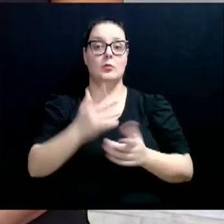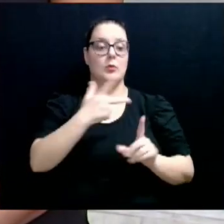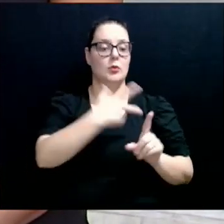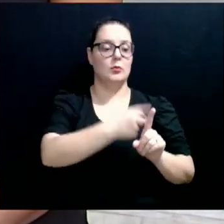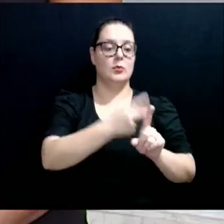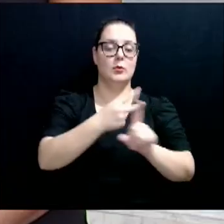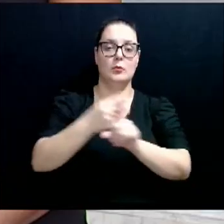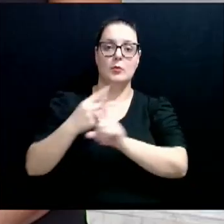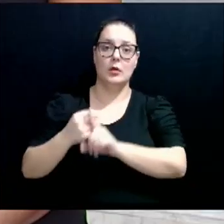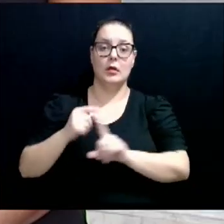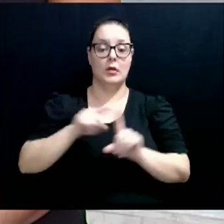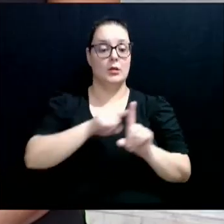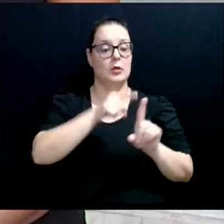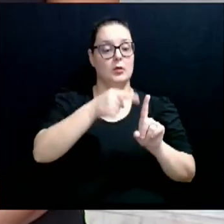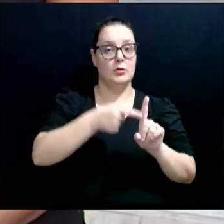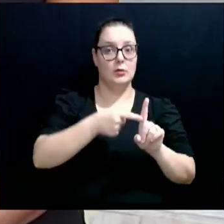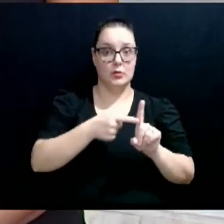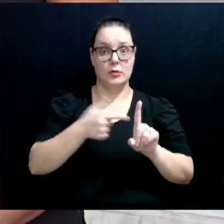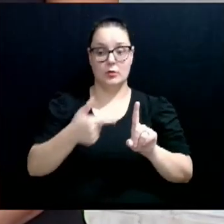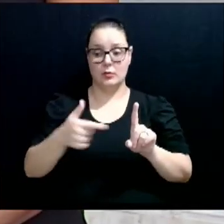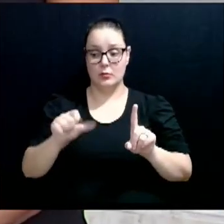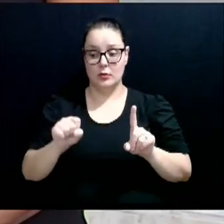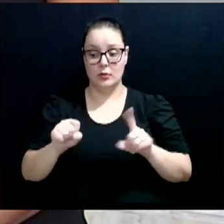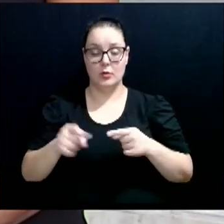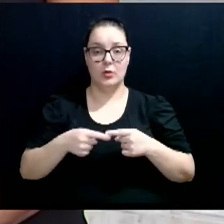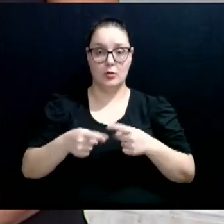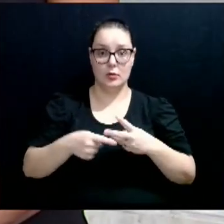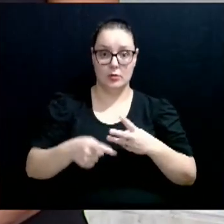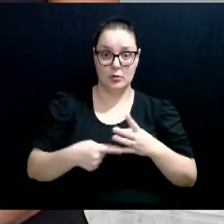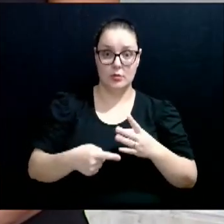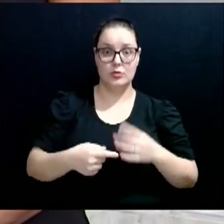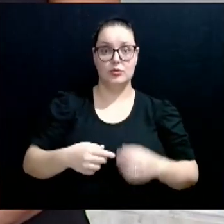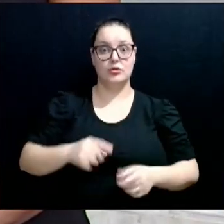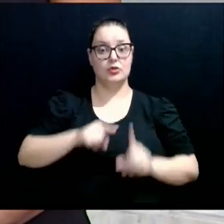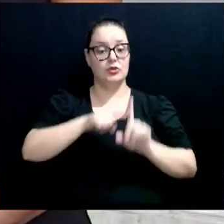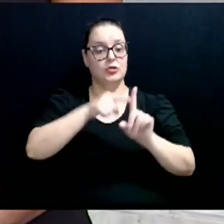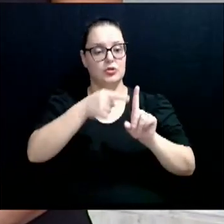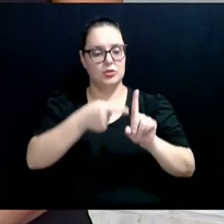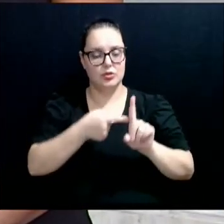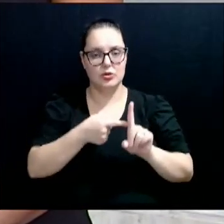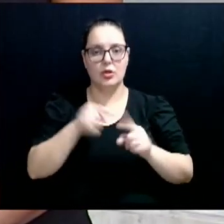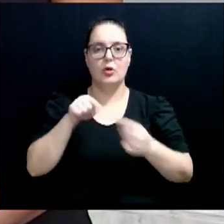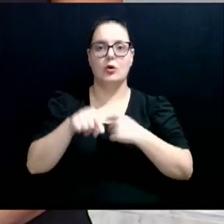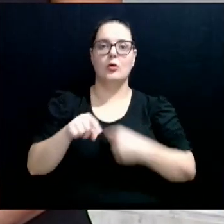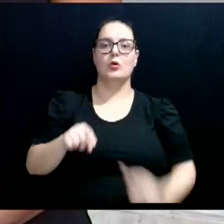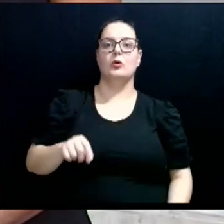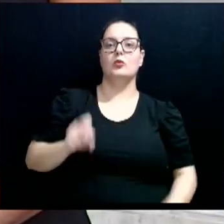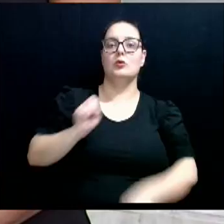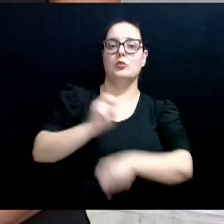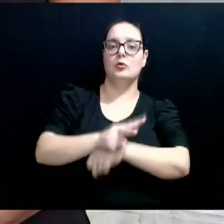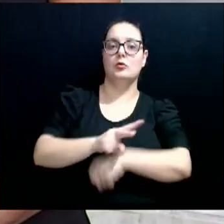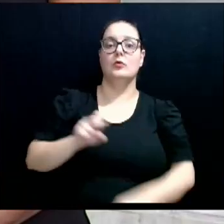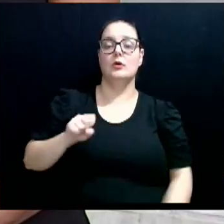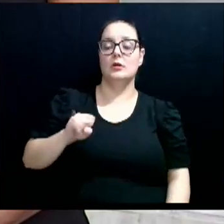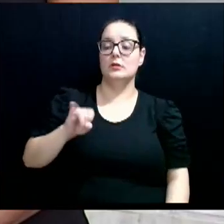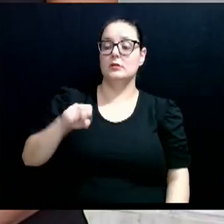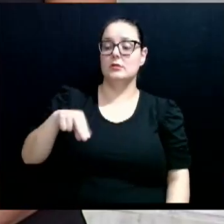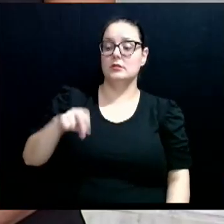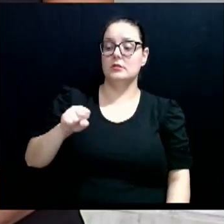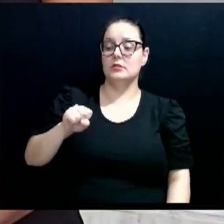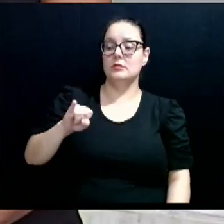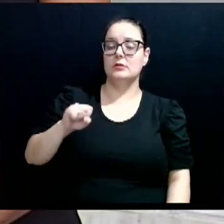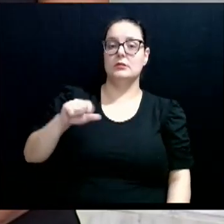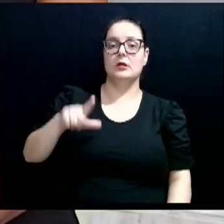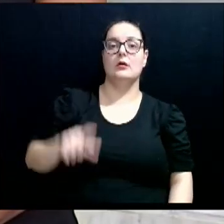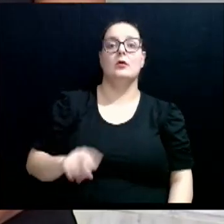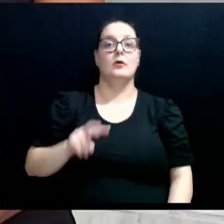a partir da 28ª semana contra o vírus sincicial respiratório, mais conhecido como VSR. E eu